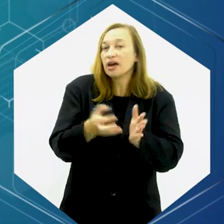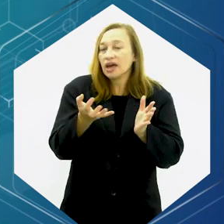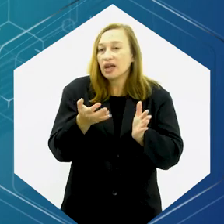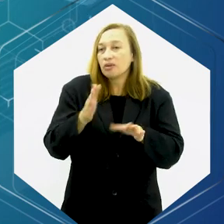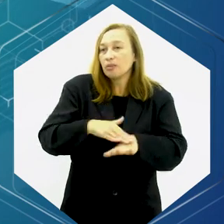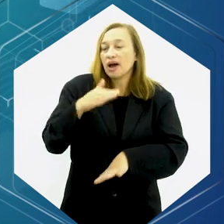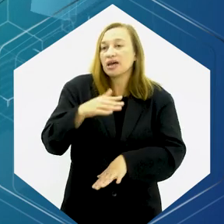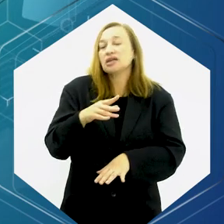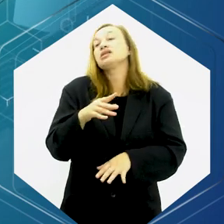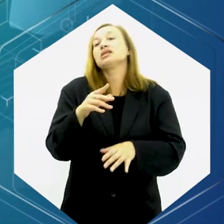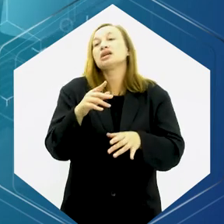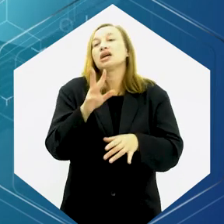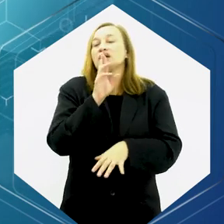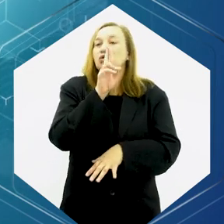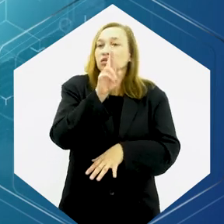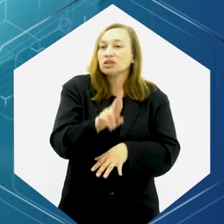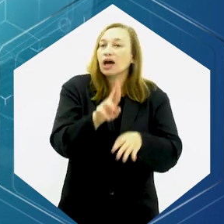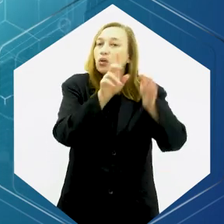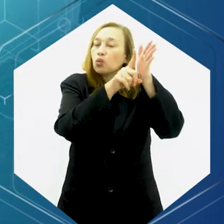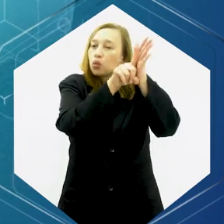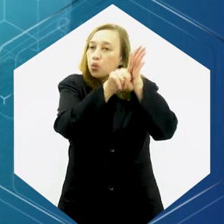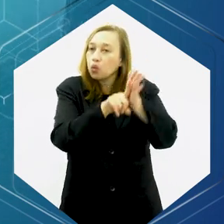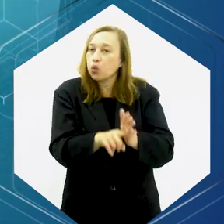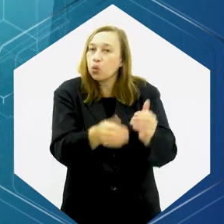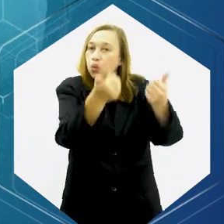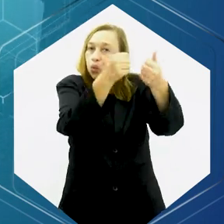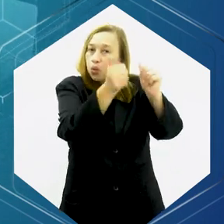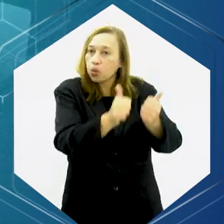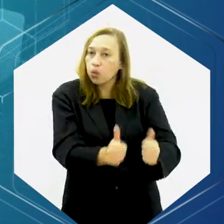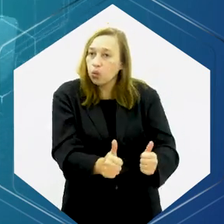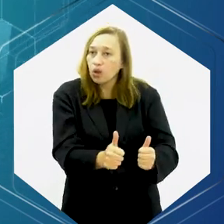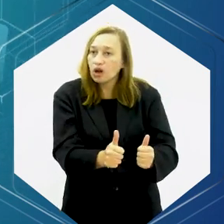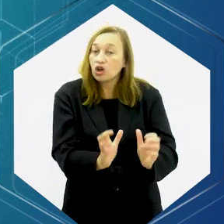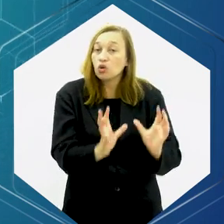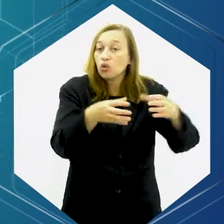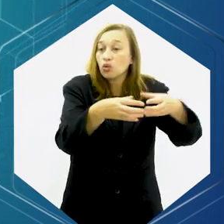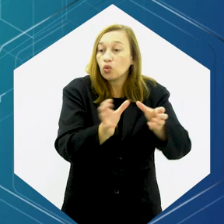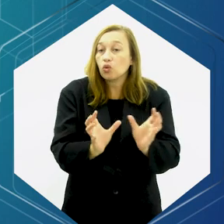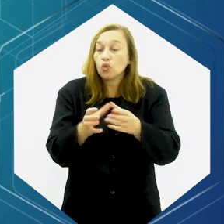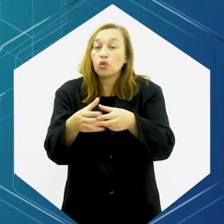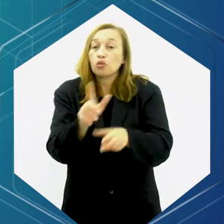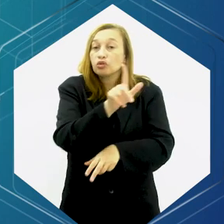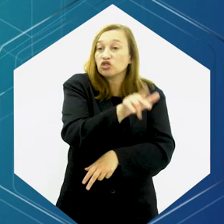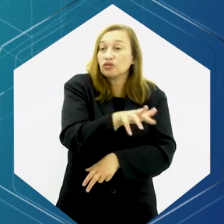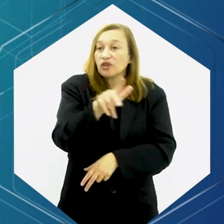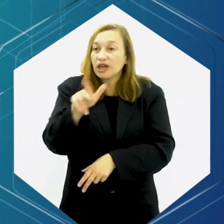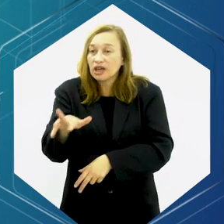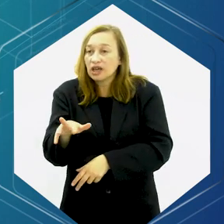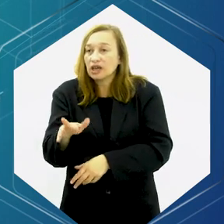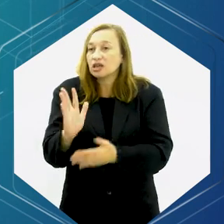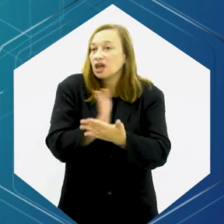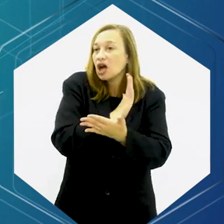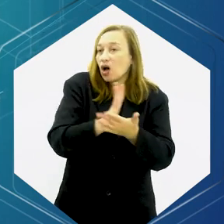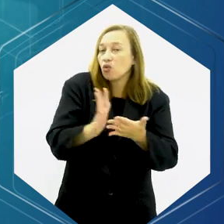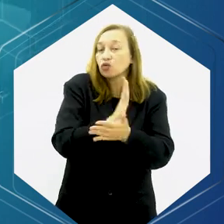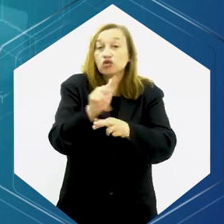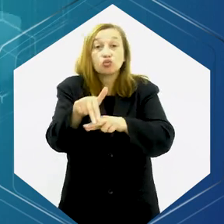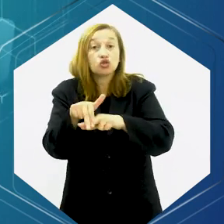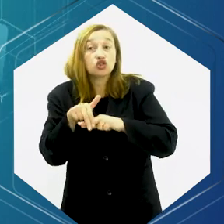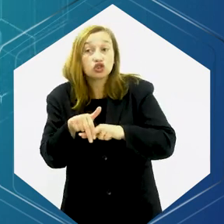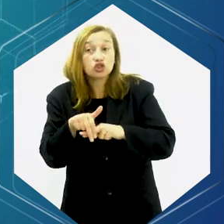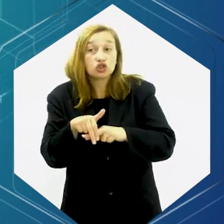gente pretende ampliar esses resultados né E essas análises eh para avaliar subgrupos diferentes para